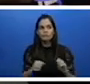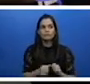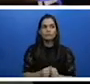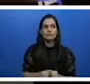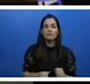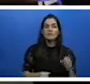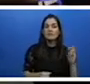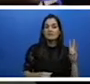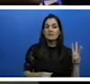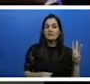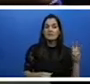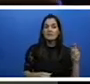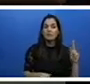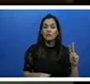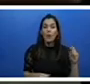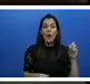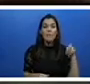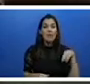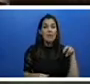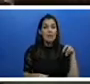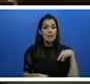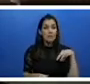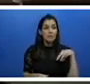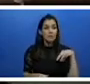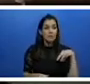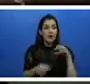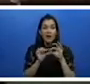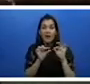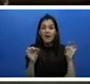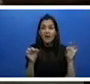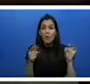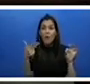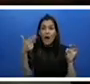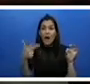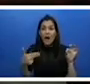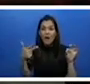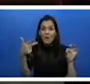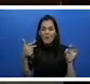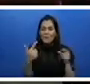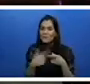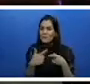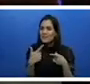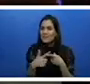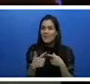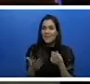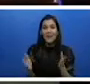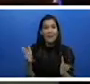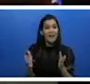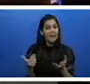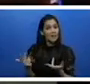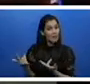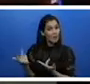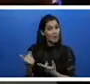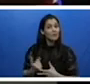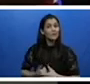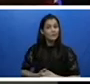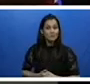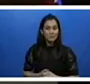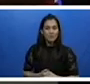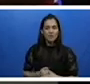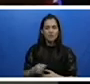milímetros. Observem que deu o mesmo tamanho, porque é a mesma medida, só que aqui ela aparece